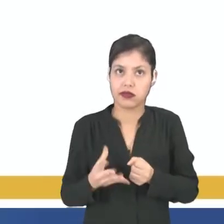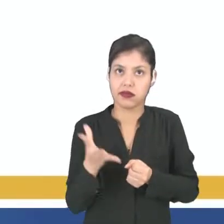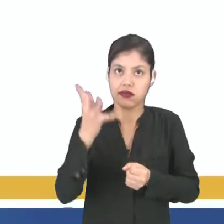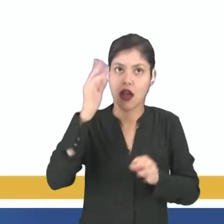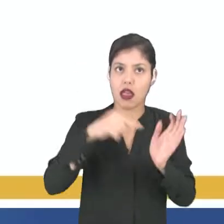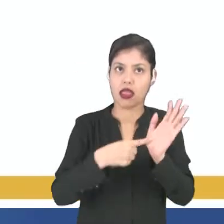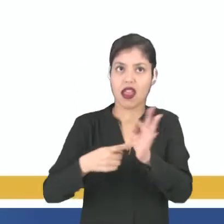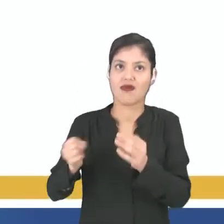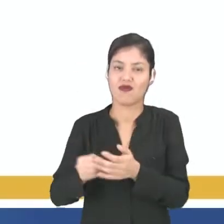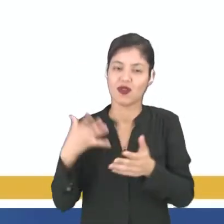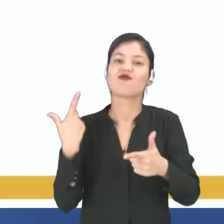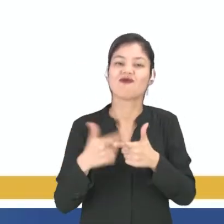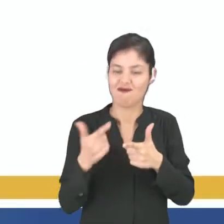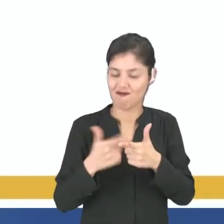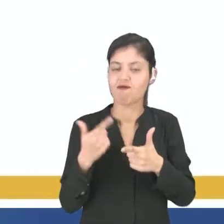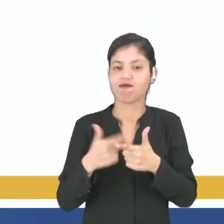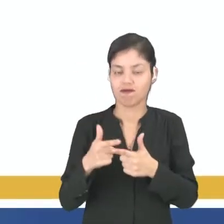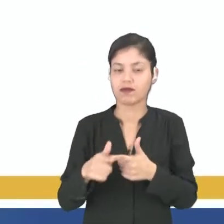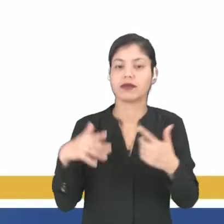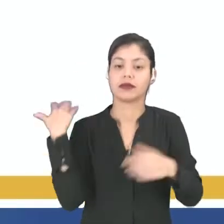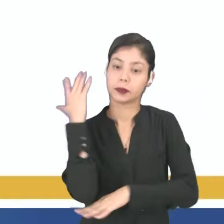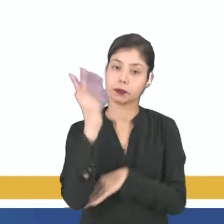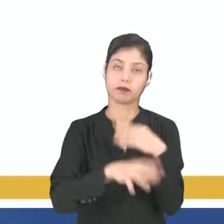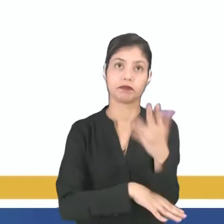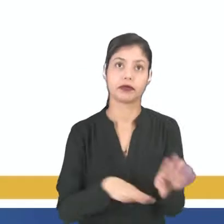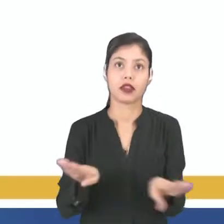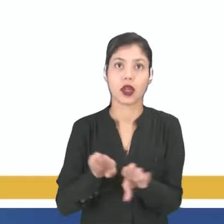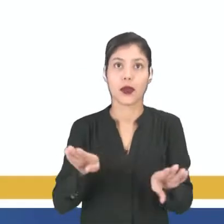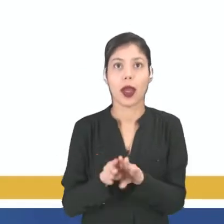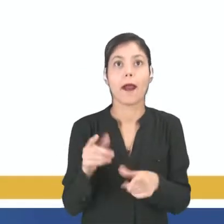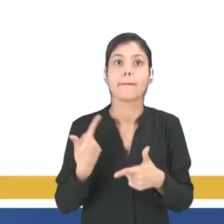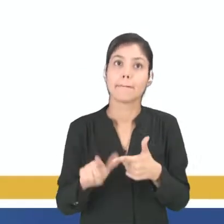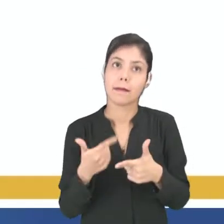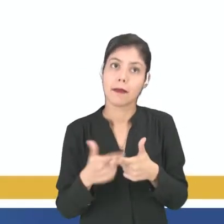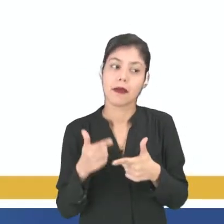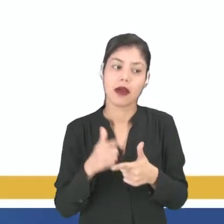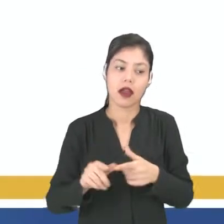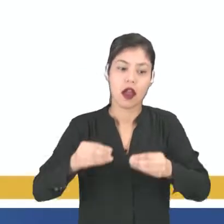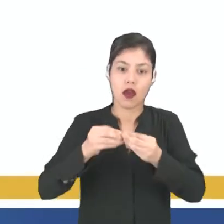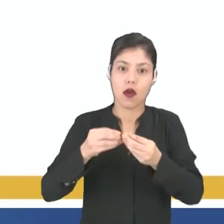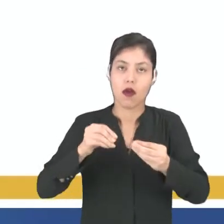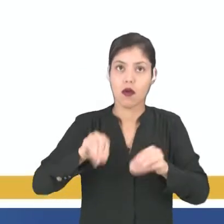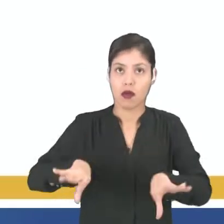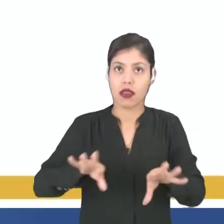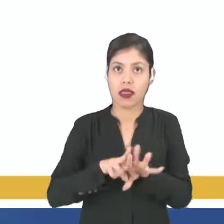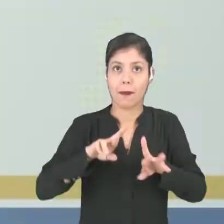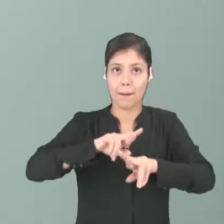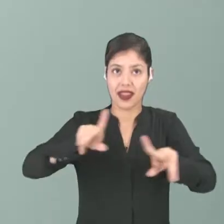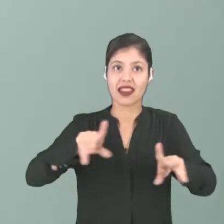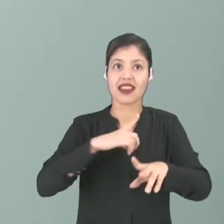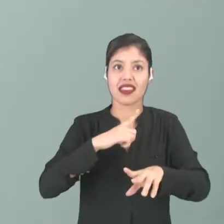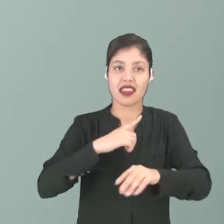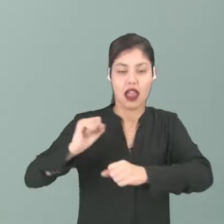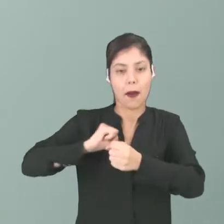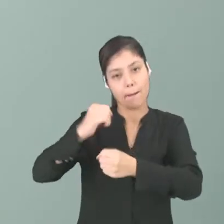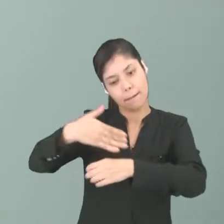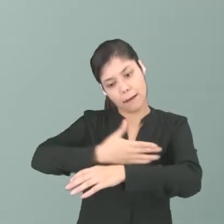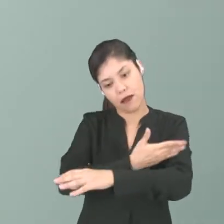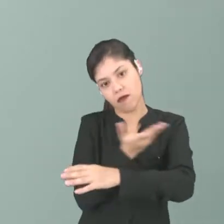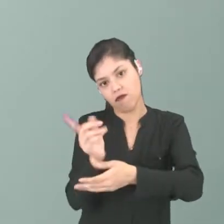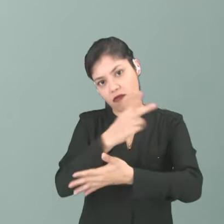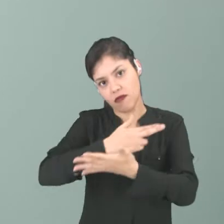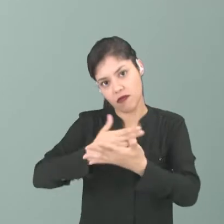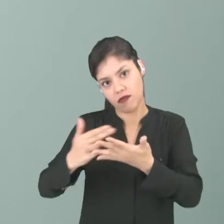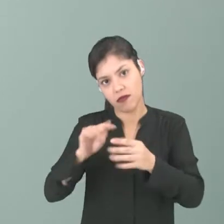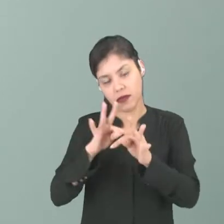desencadeia uma série de problemas ambientais, prejudicando a biodiversidade da Amazônia. Bem, quando nós falamos de Amazônia, a gente vai